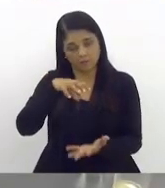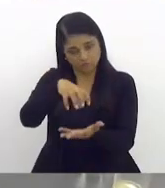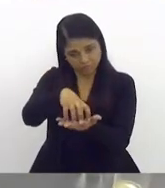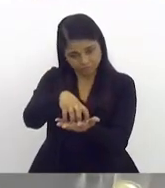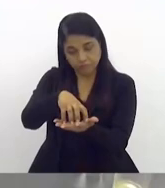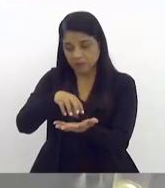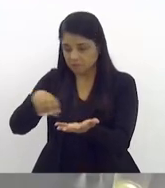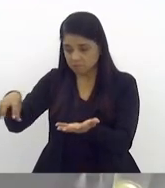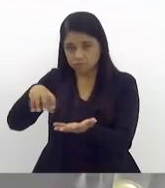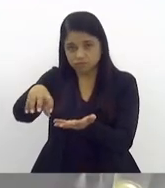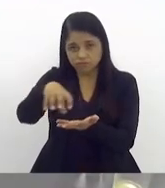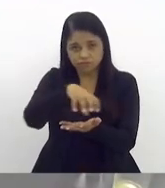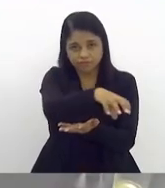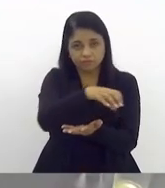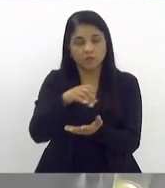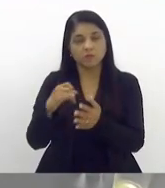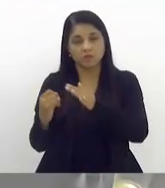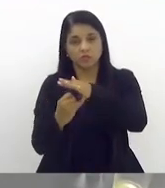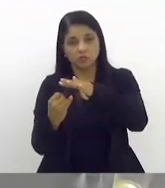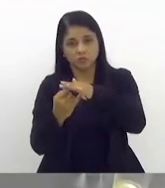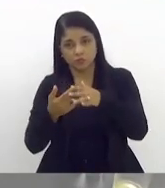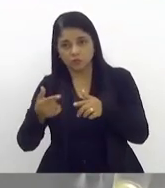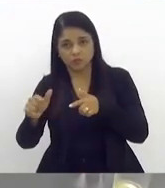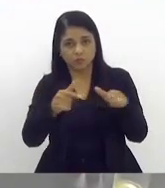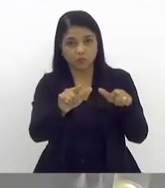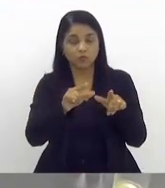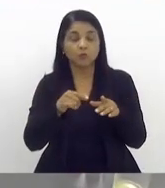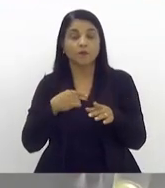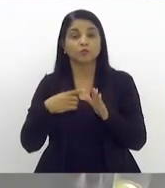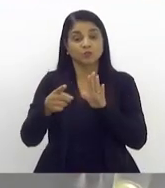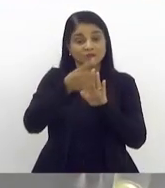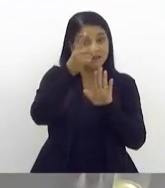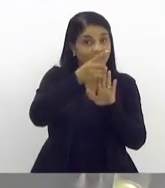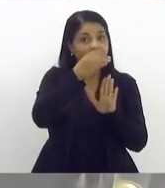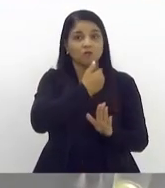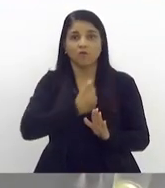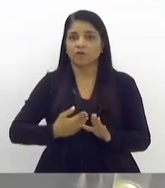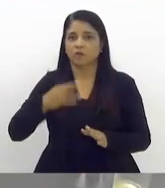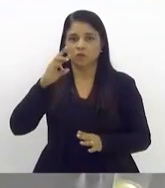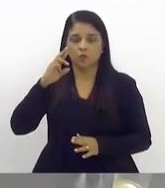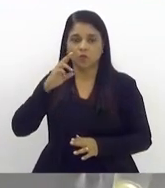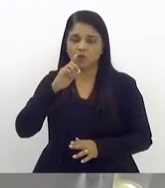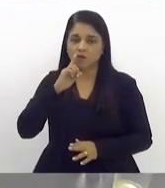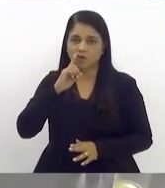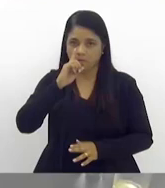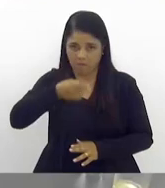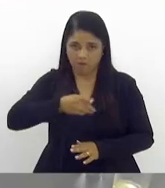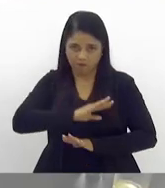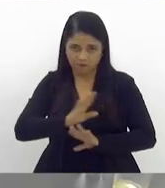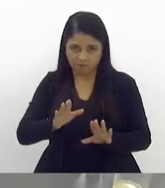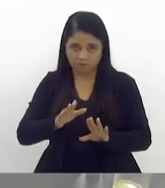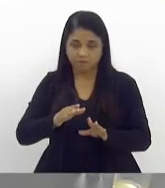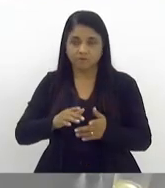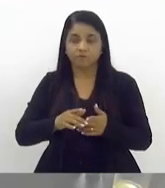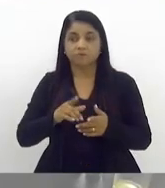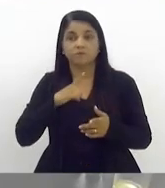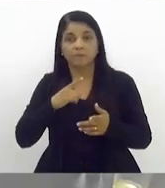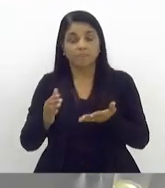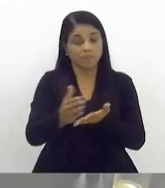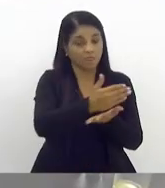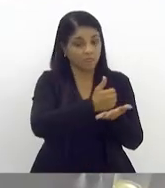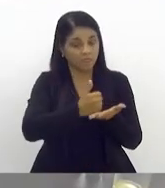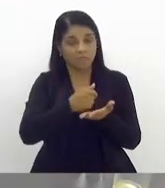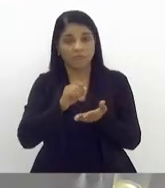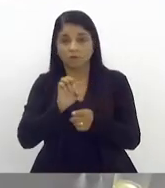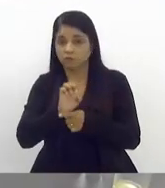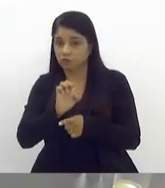Exatamente, mas via decreto do governador. Mas me parece que ele quer o contrário. Sim, mas... Ele quer, fruto da sua própria receita, ou, eventualmente, da receita do Estado,